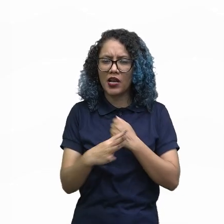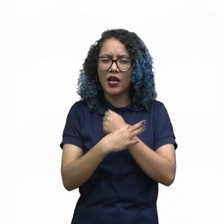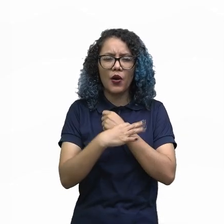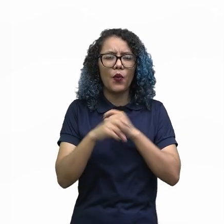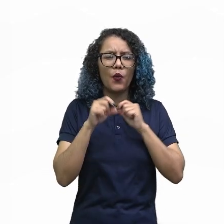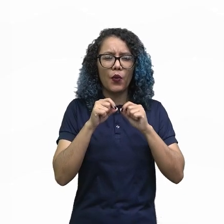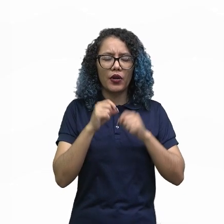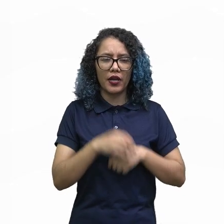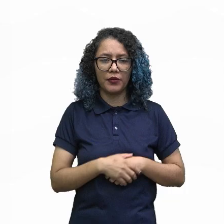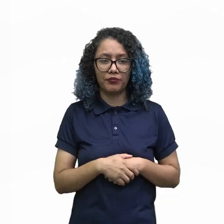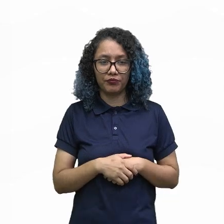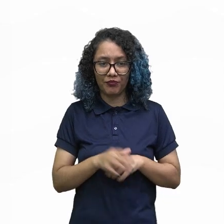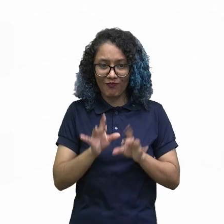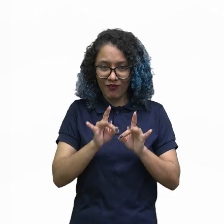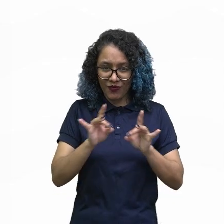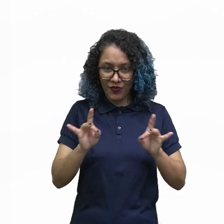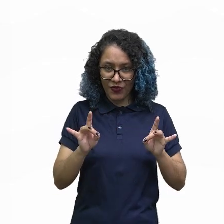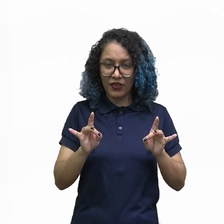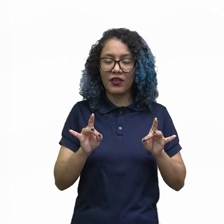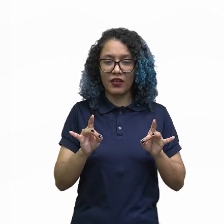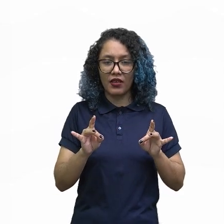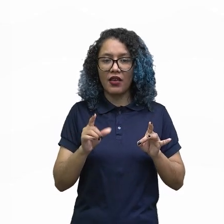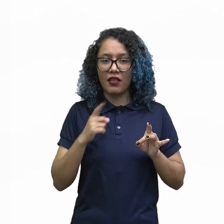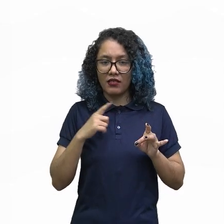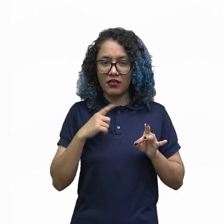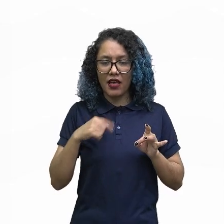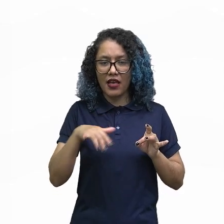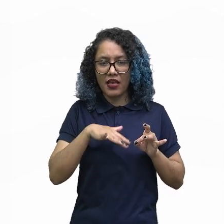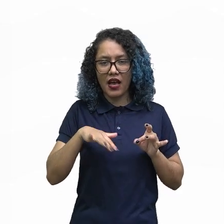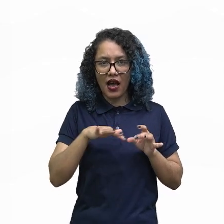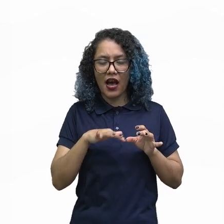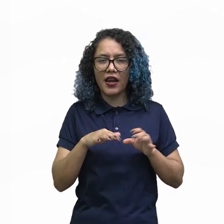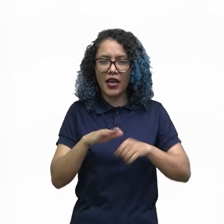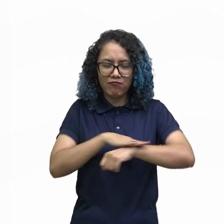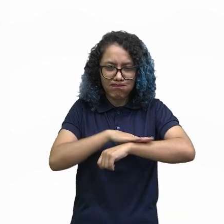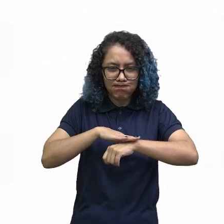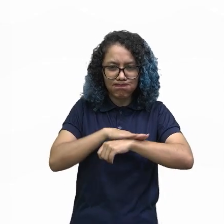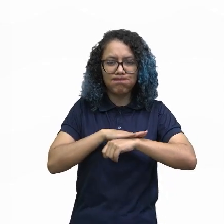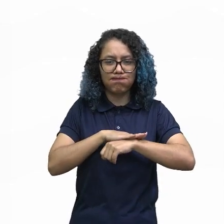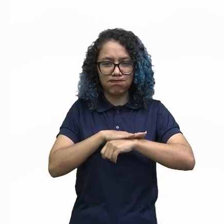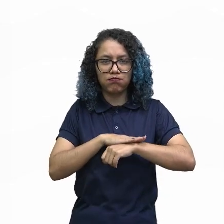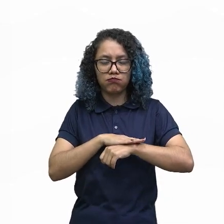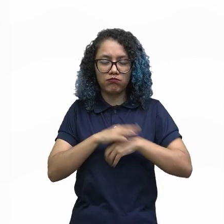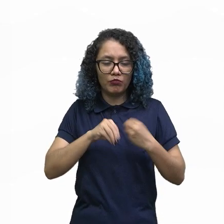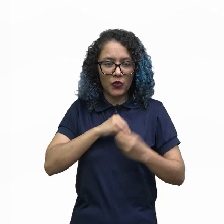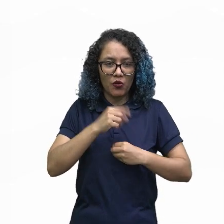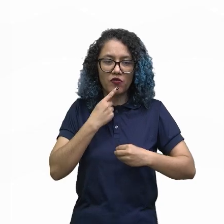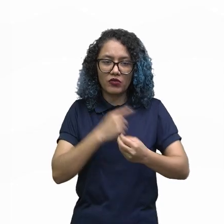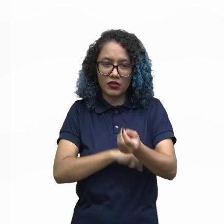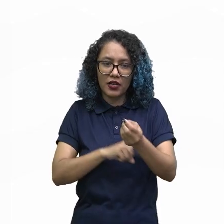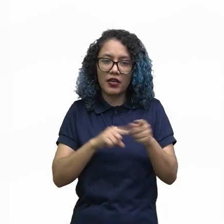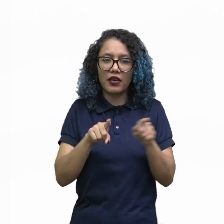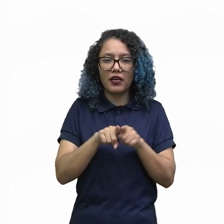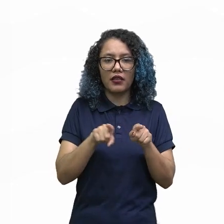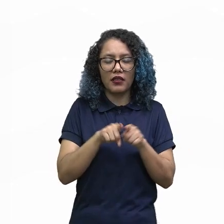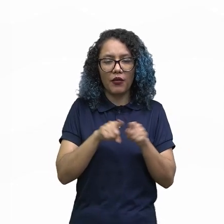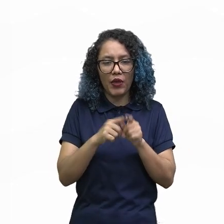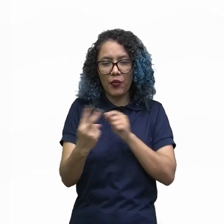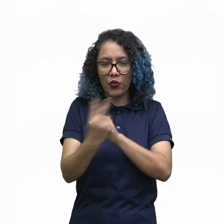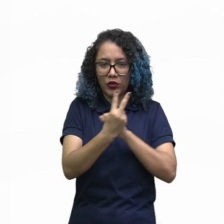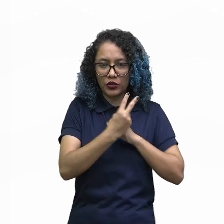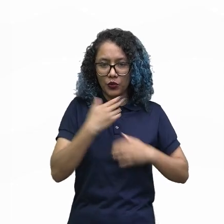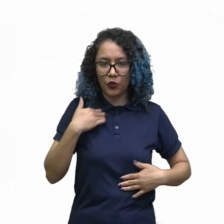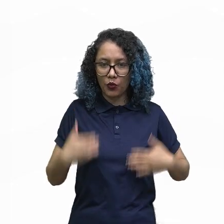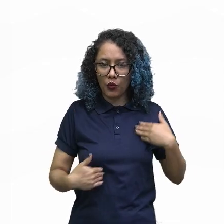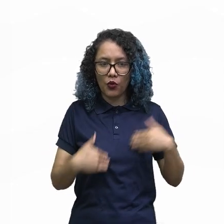do fluido presente nos espaços intersticiais para o sangue e atua na defesa do organismo e